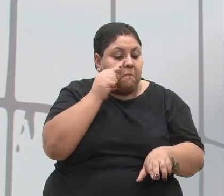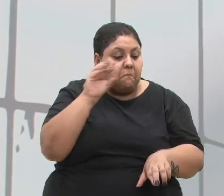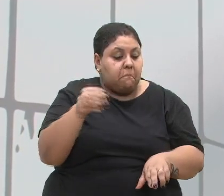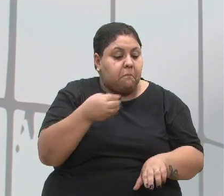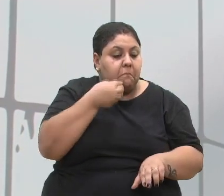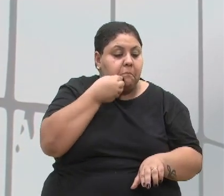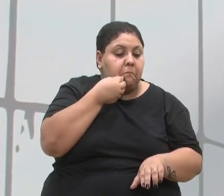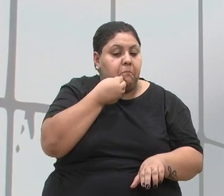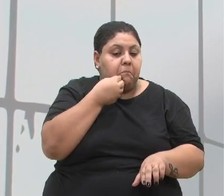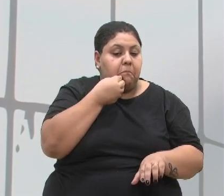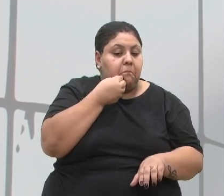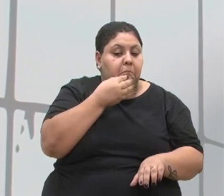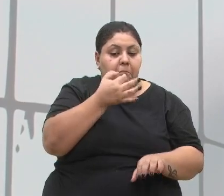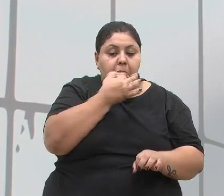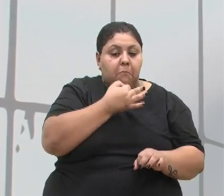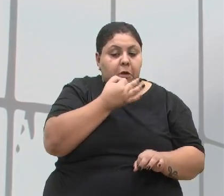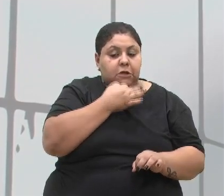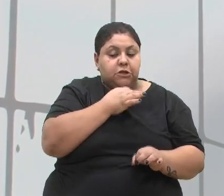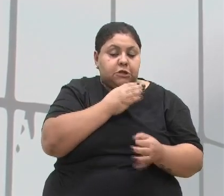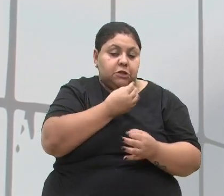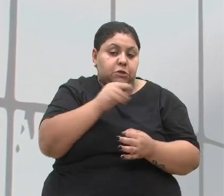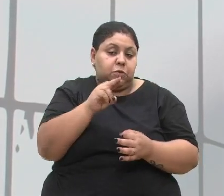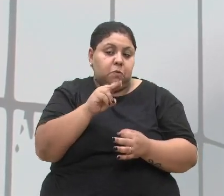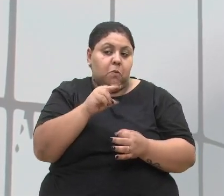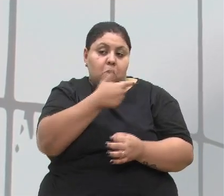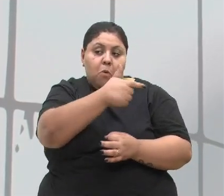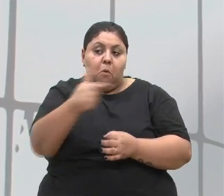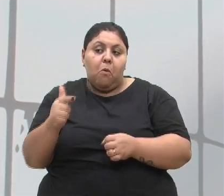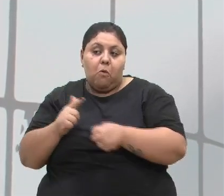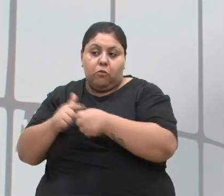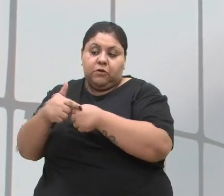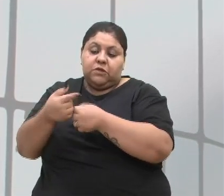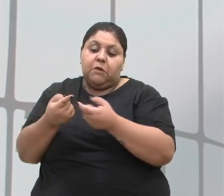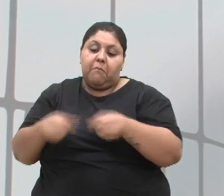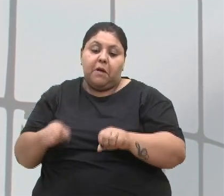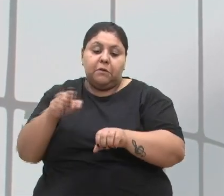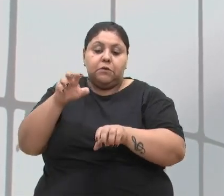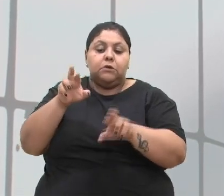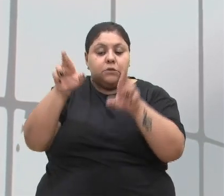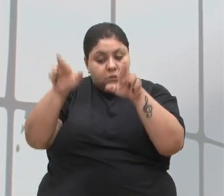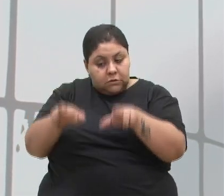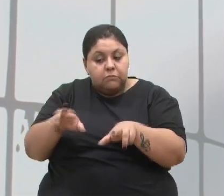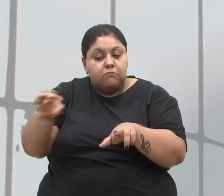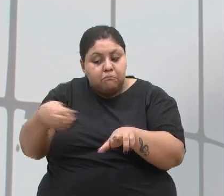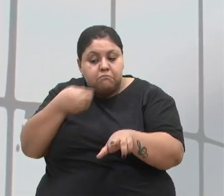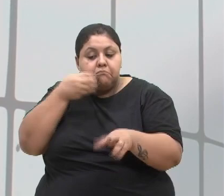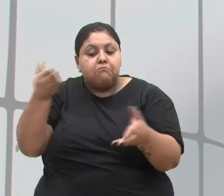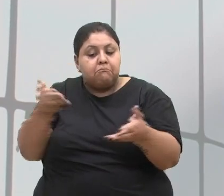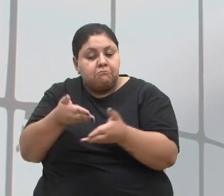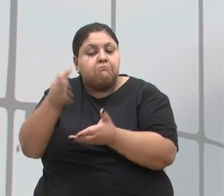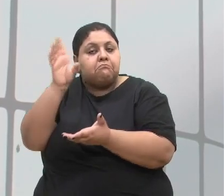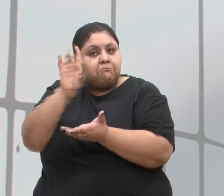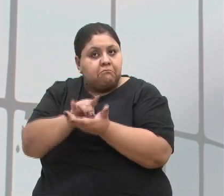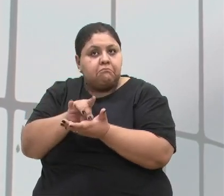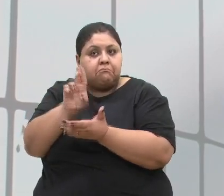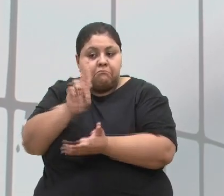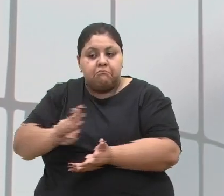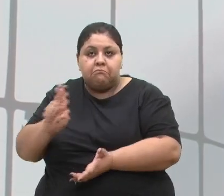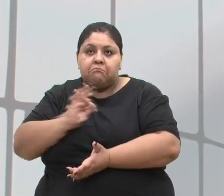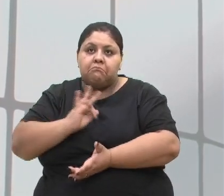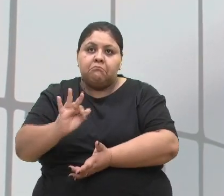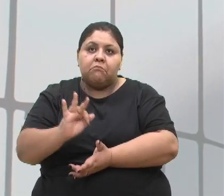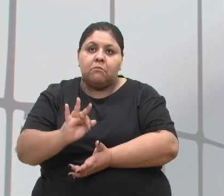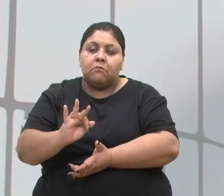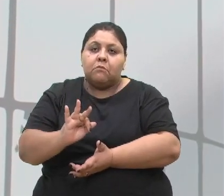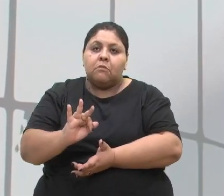ser que seja Caxias, pode ser que seja não, mas na região nossa, essa possibilidade hoje é concreta da universidade. Porque